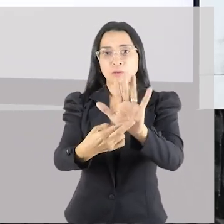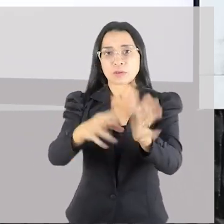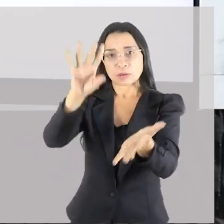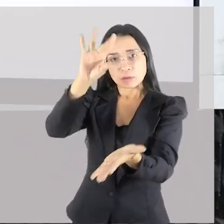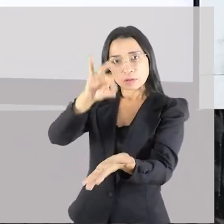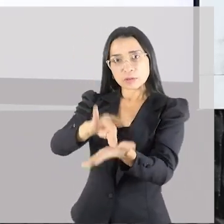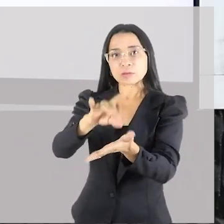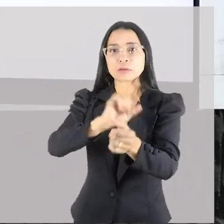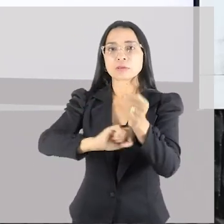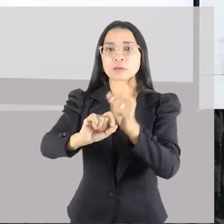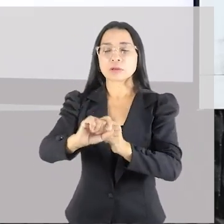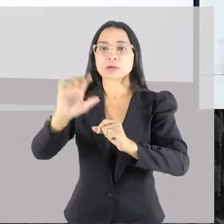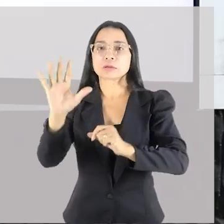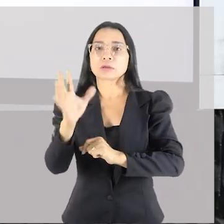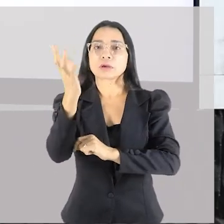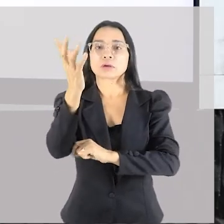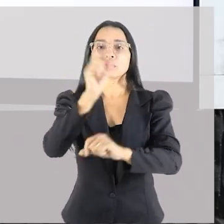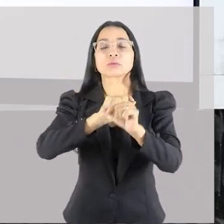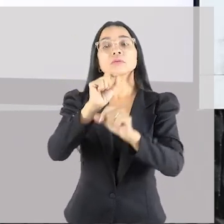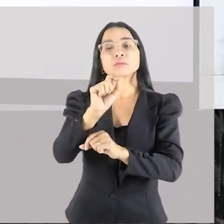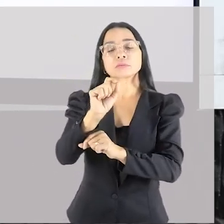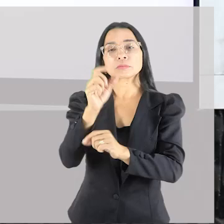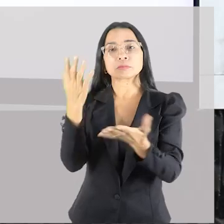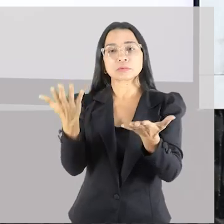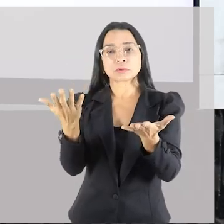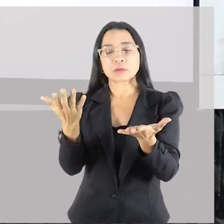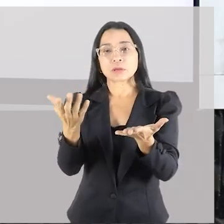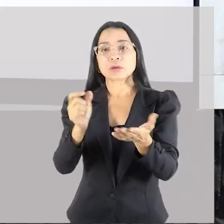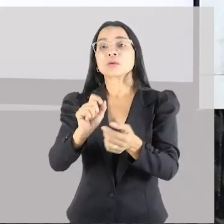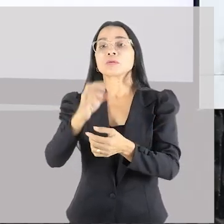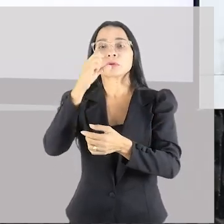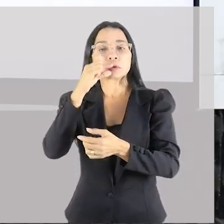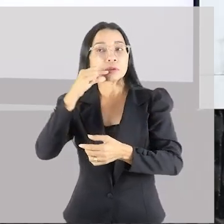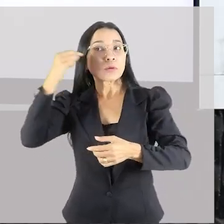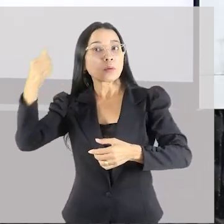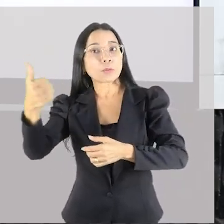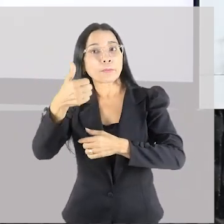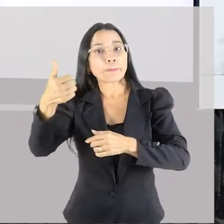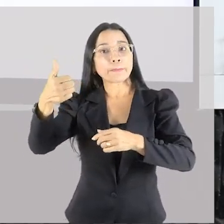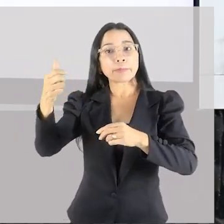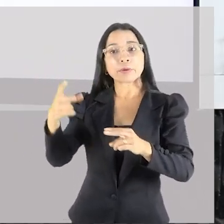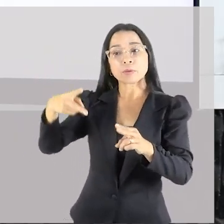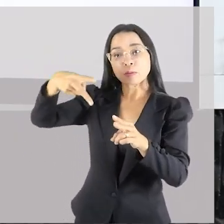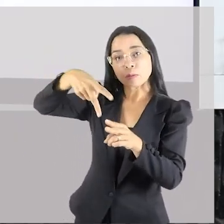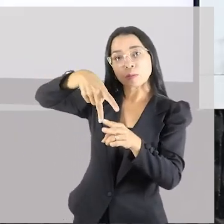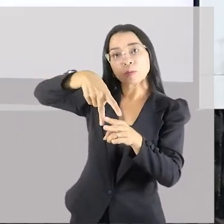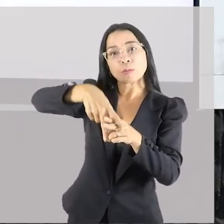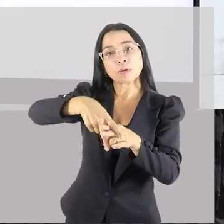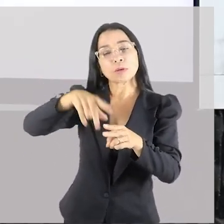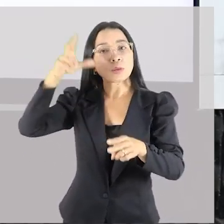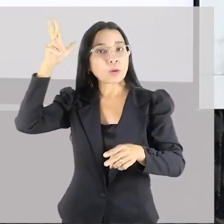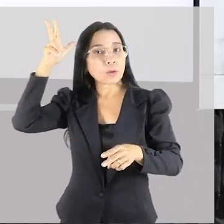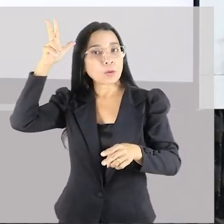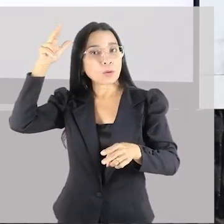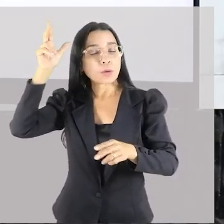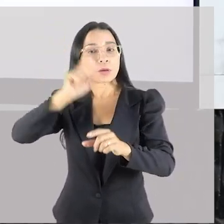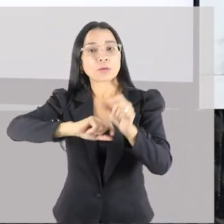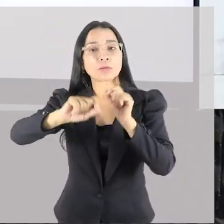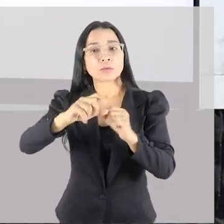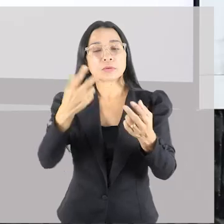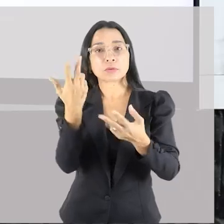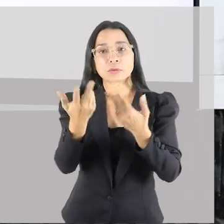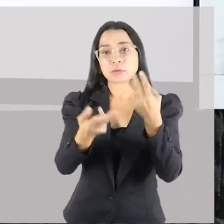fato que houve aquele processo ali em que Dom Pedro, num cavalo alado, e aí, claro,